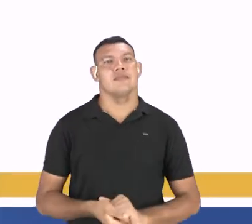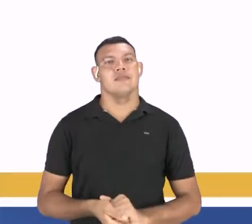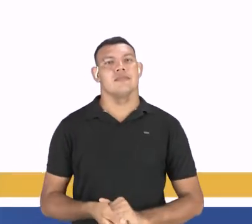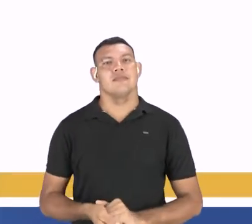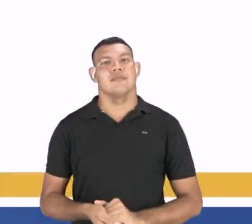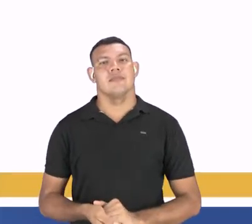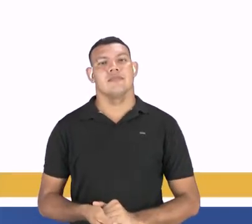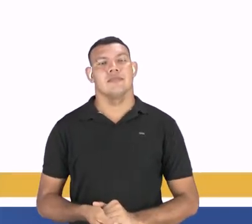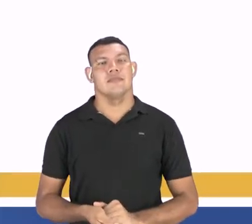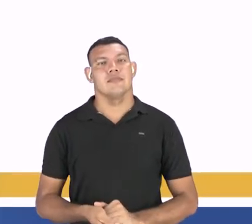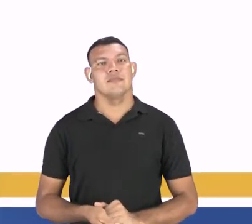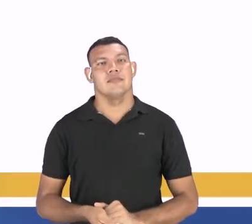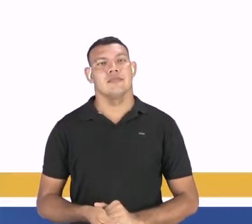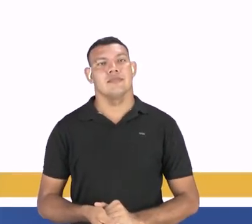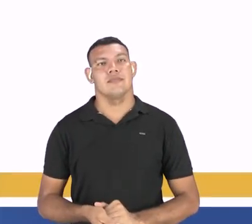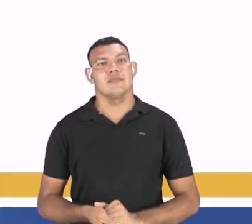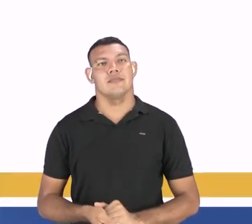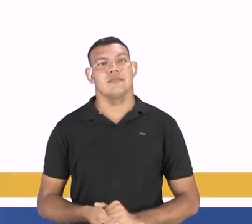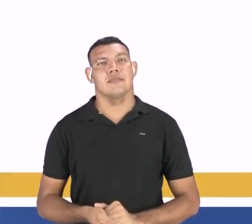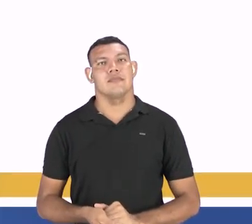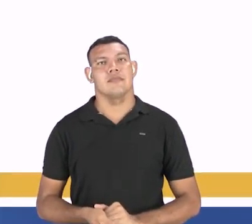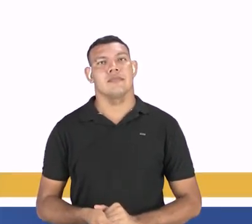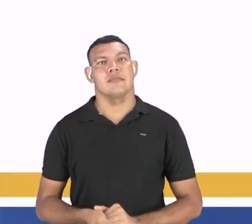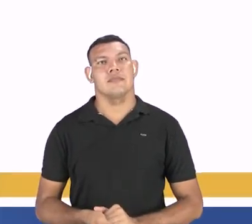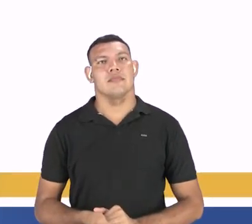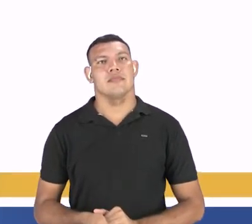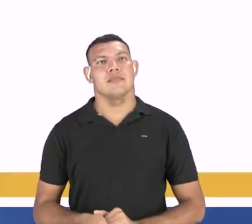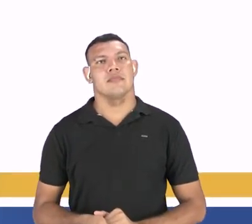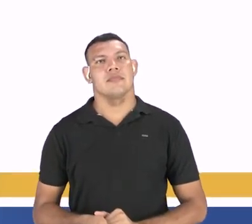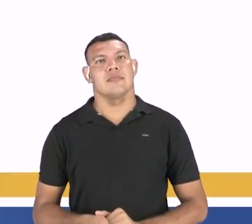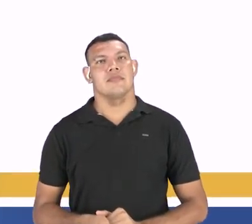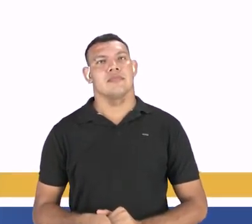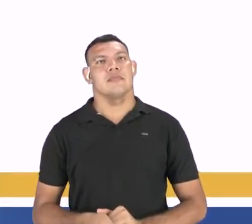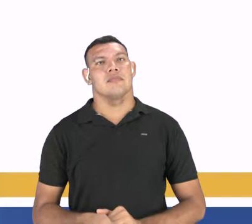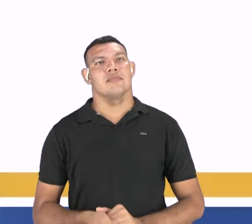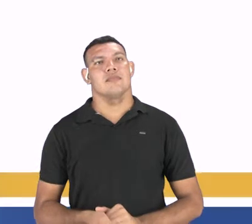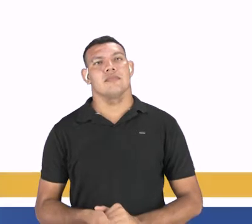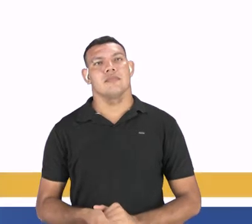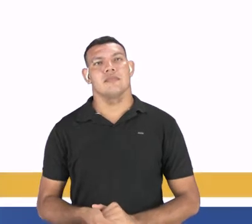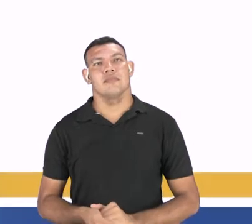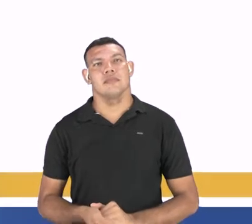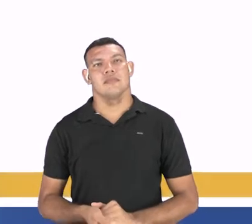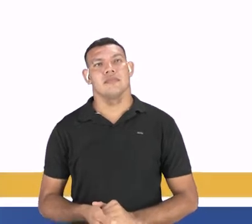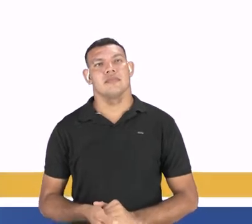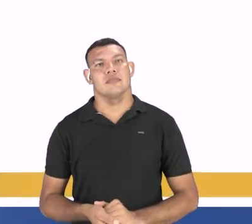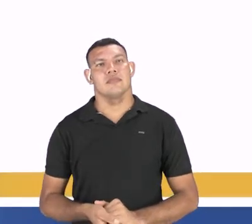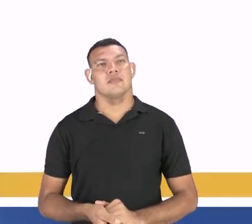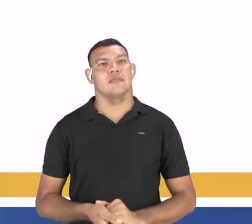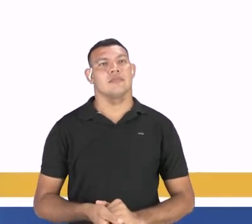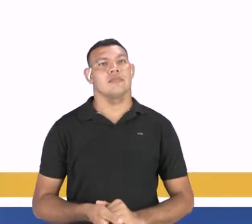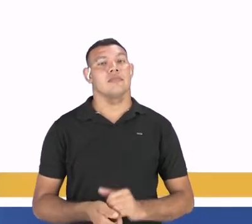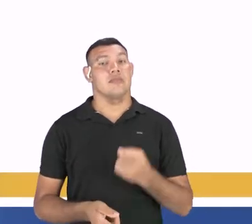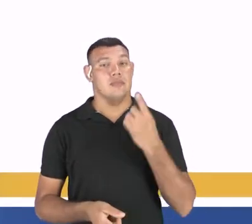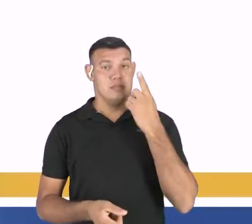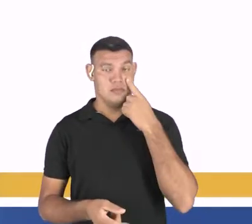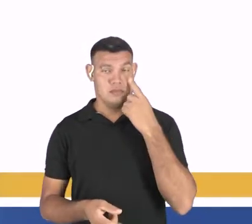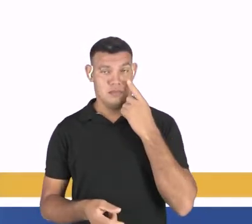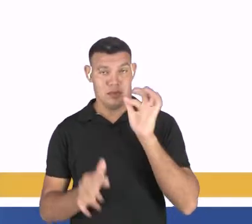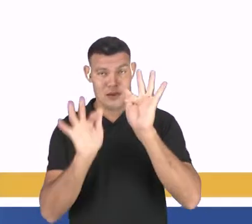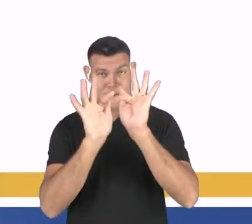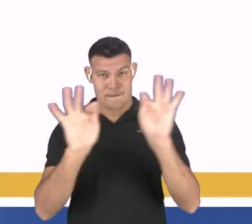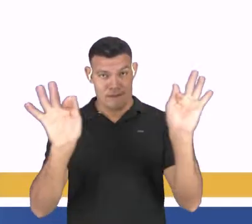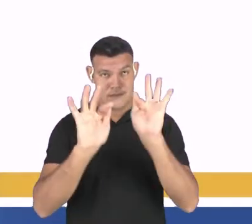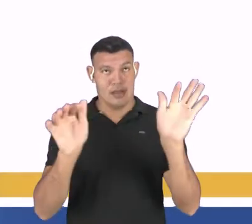seja, presente indicativo mais presente de indicativo depois do se. Essa é a condição. Olha como fica a frase,